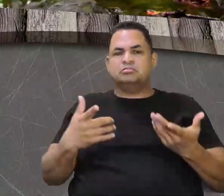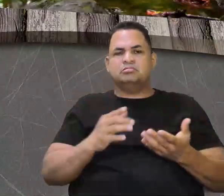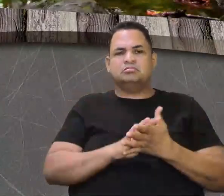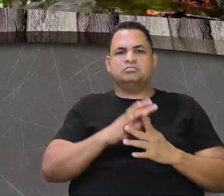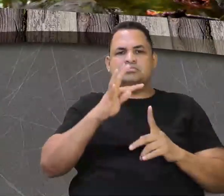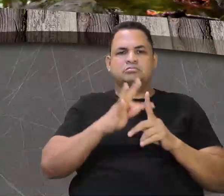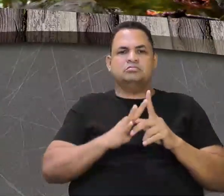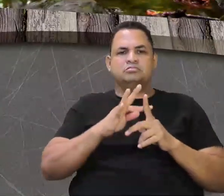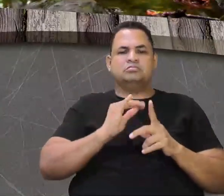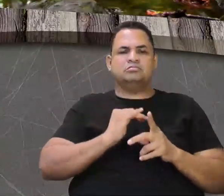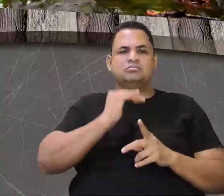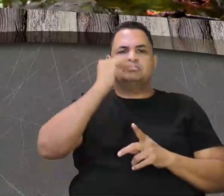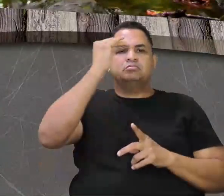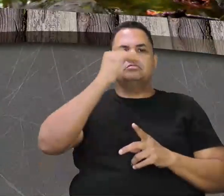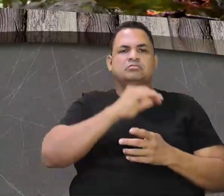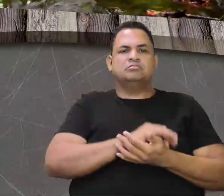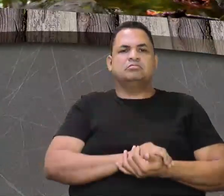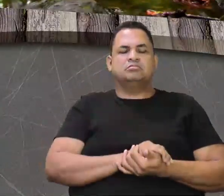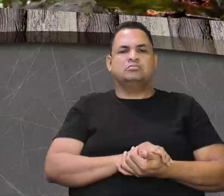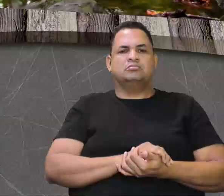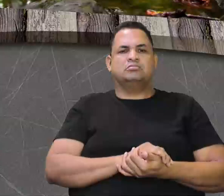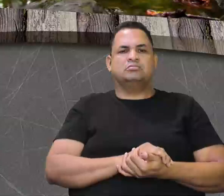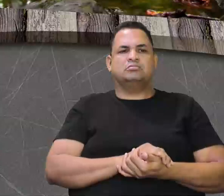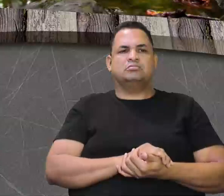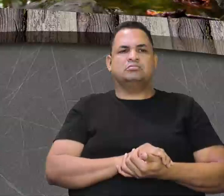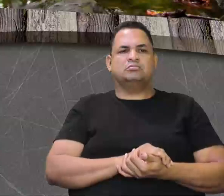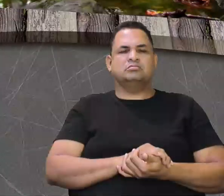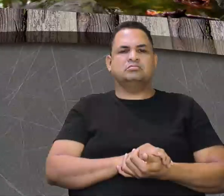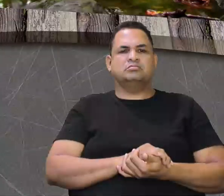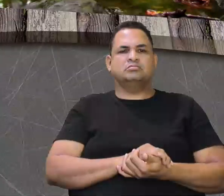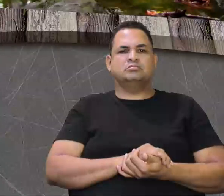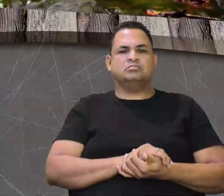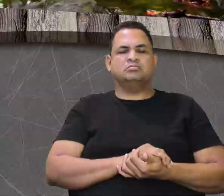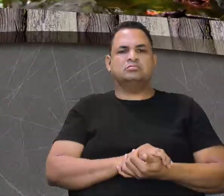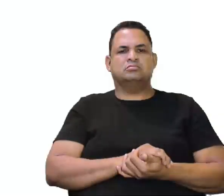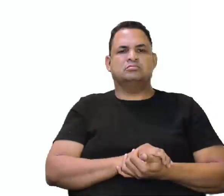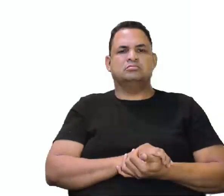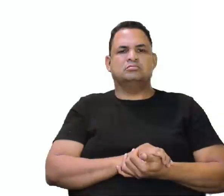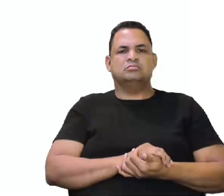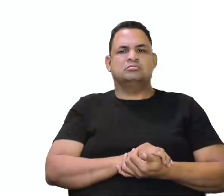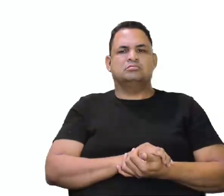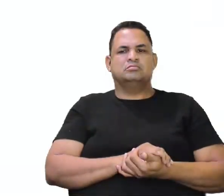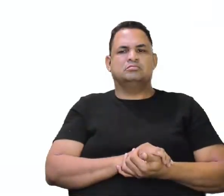a temperatura vai ser mais elevada, com certeza. Vamos embora? Olha lá no quadro.